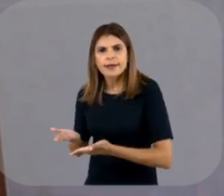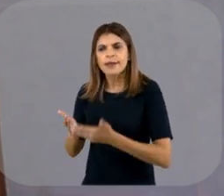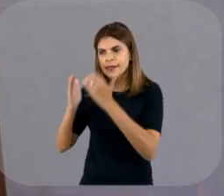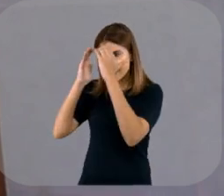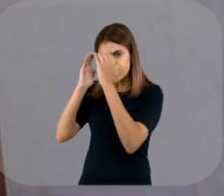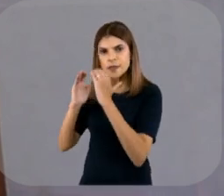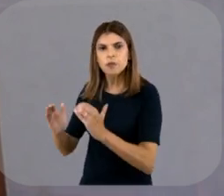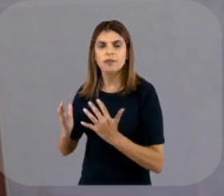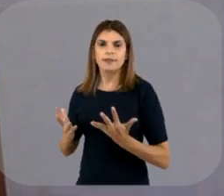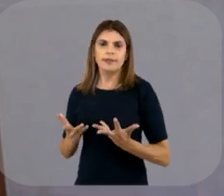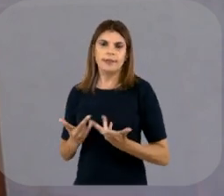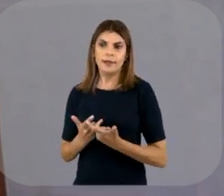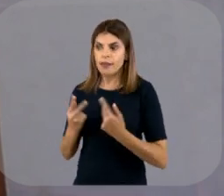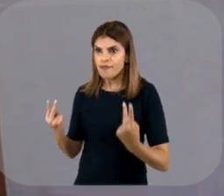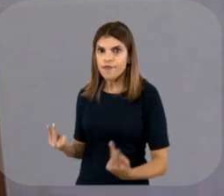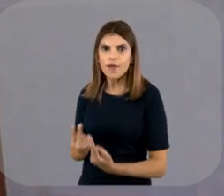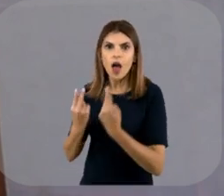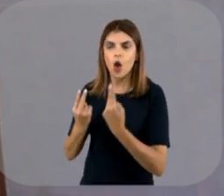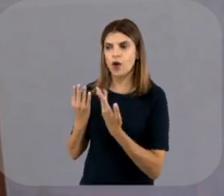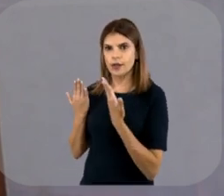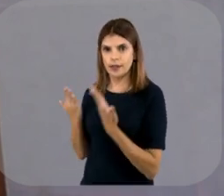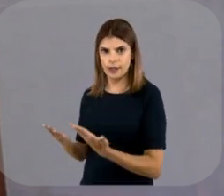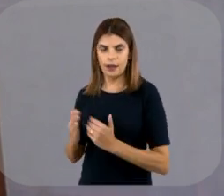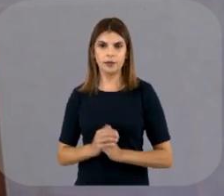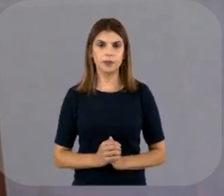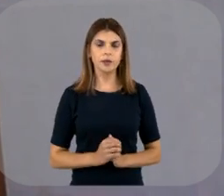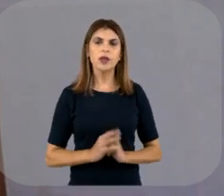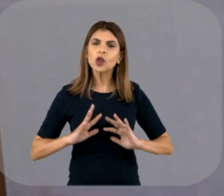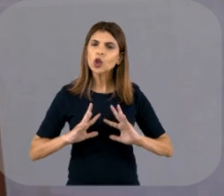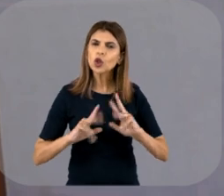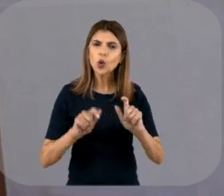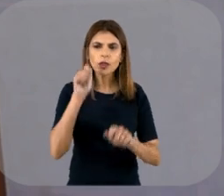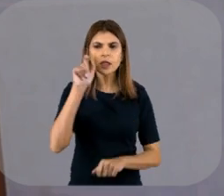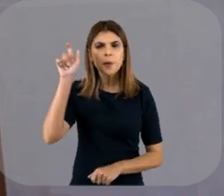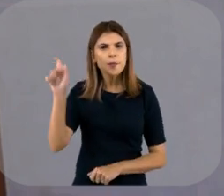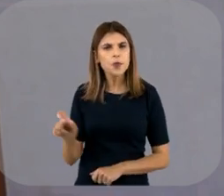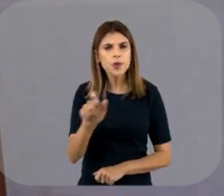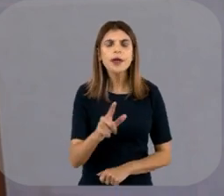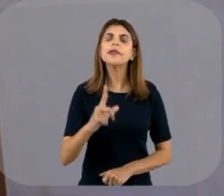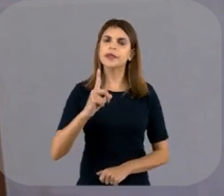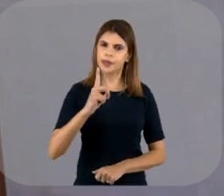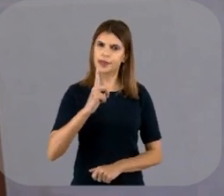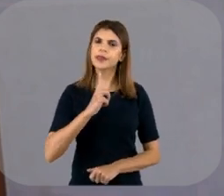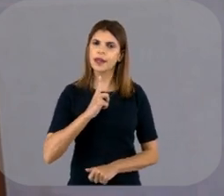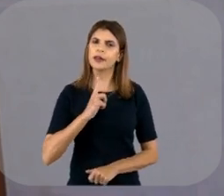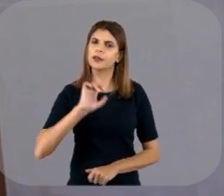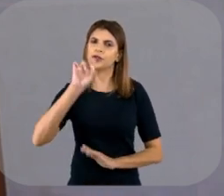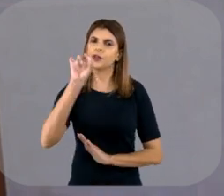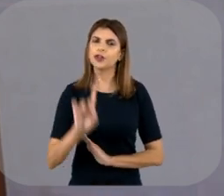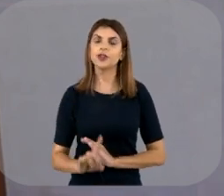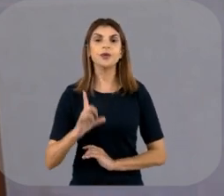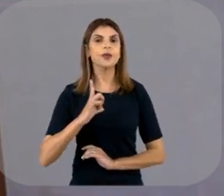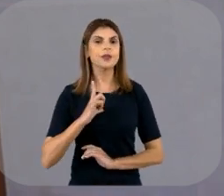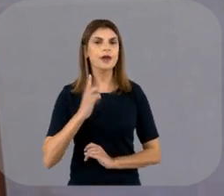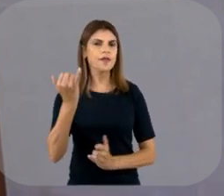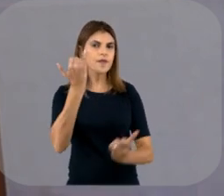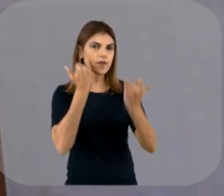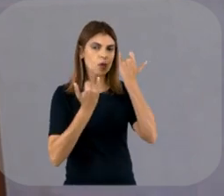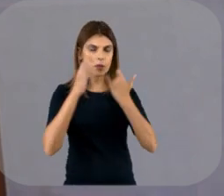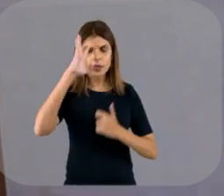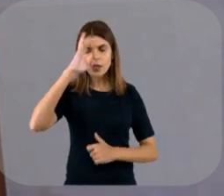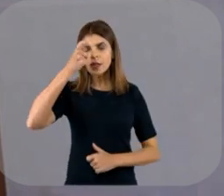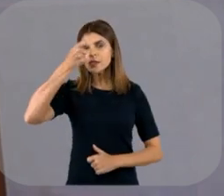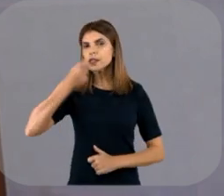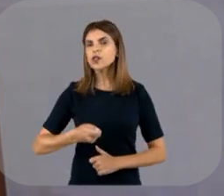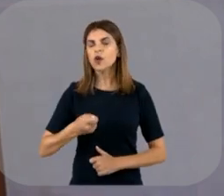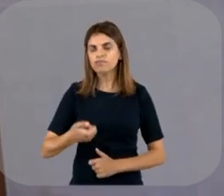com respeito e dignidade e serem valorizadas por isso. Ou seja, todas as mulheres merecem ter acesso à informação e